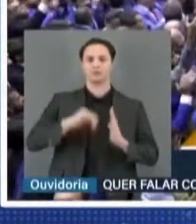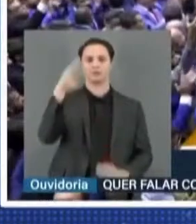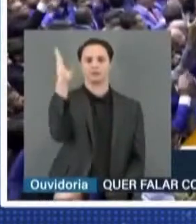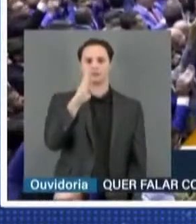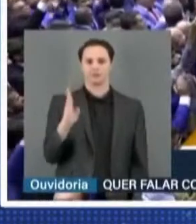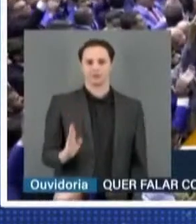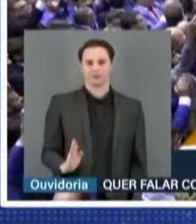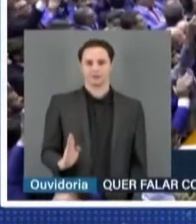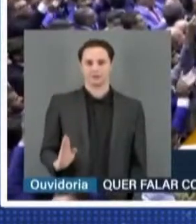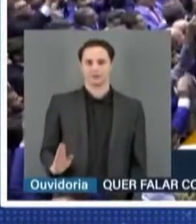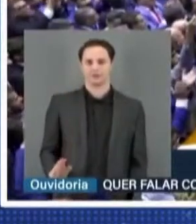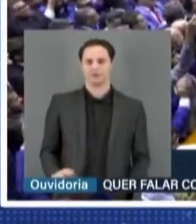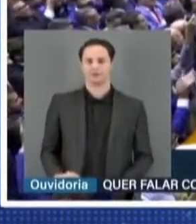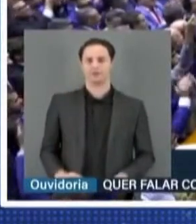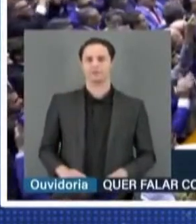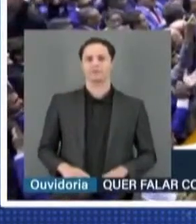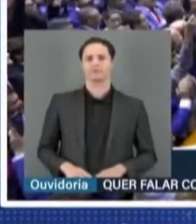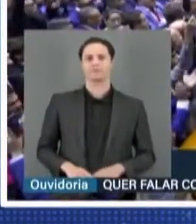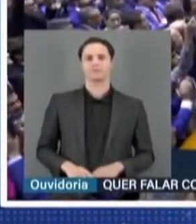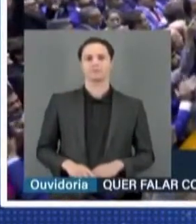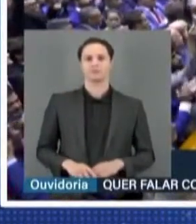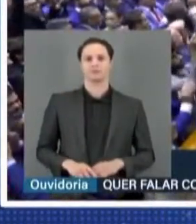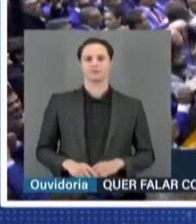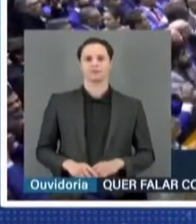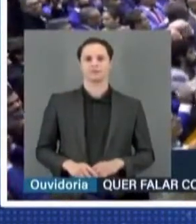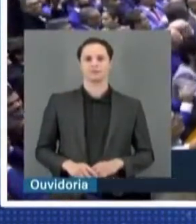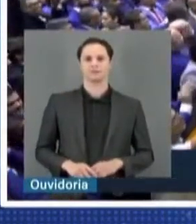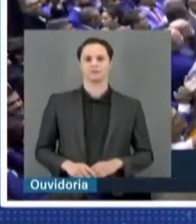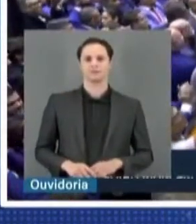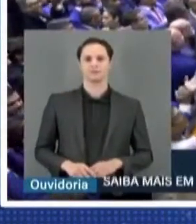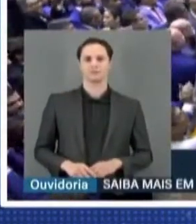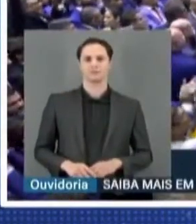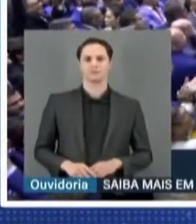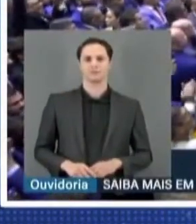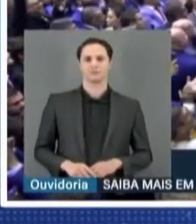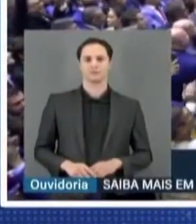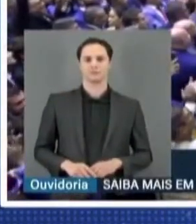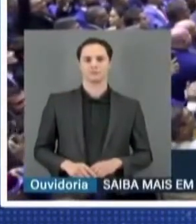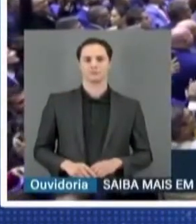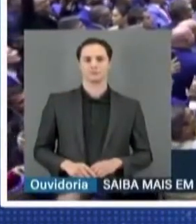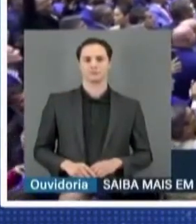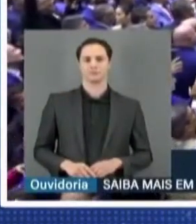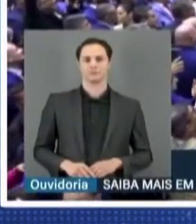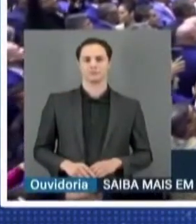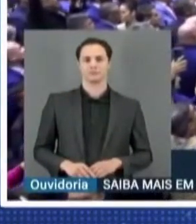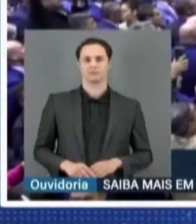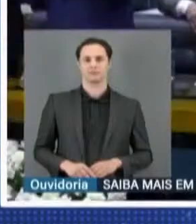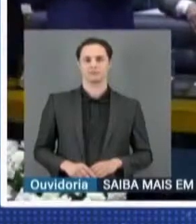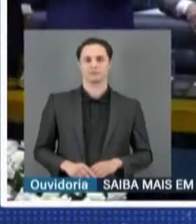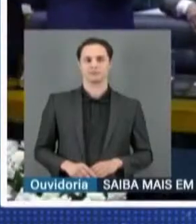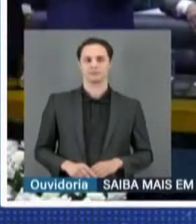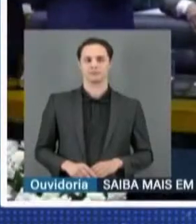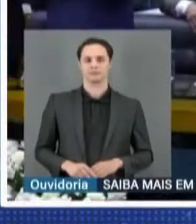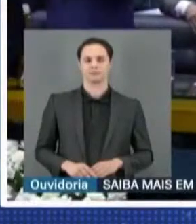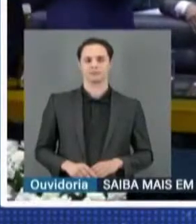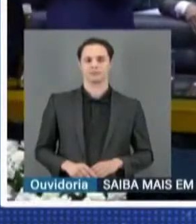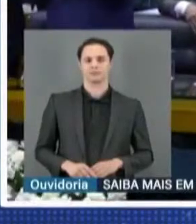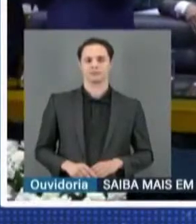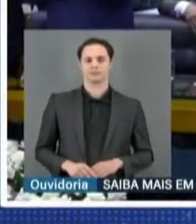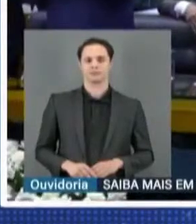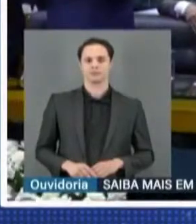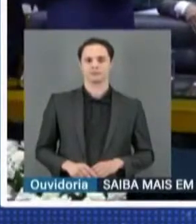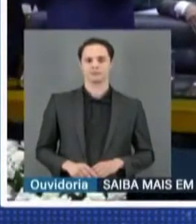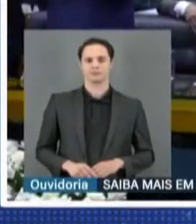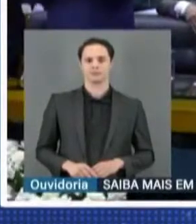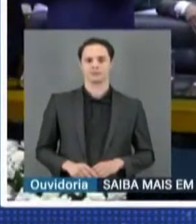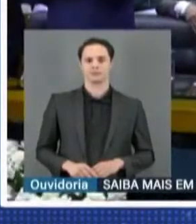que antes, agora já vê uma mudança, mas antes, o presidente Lula, nos discursos dele, quando ele falava da